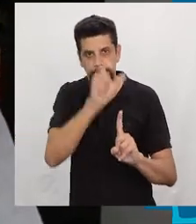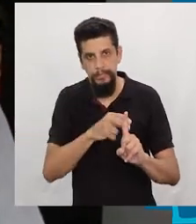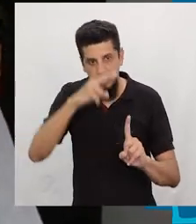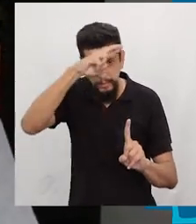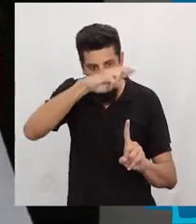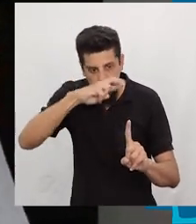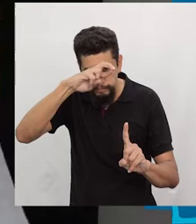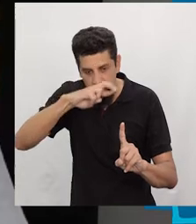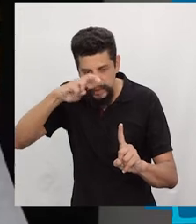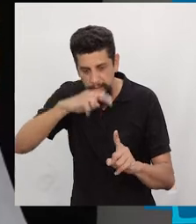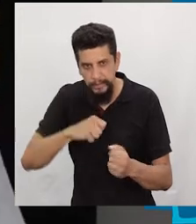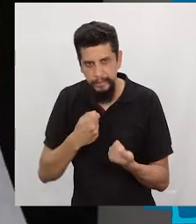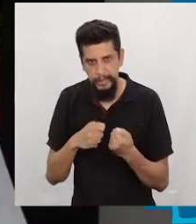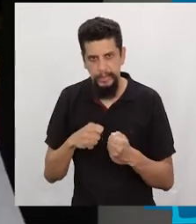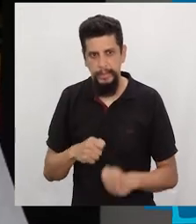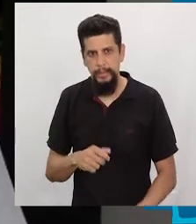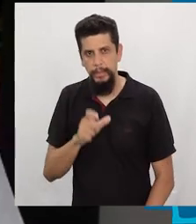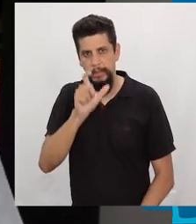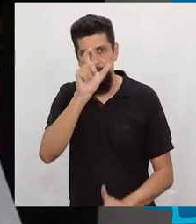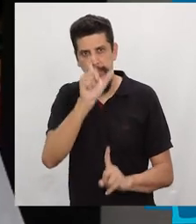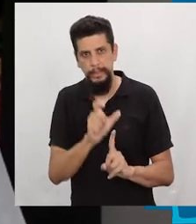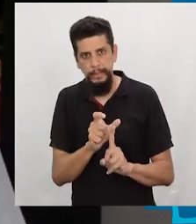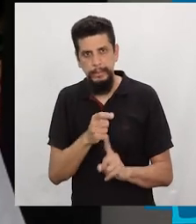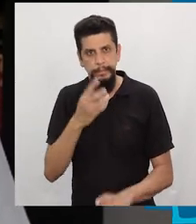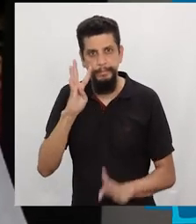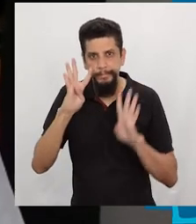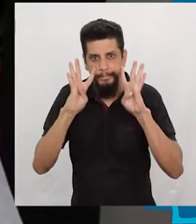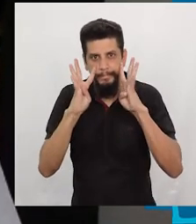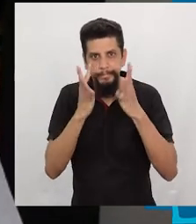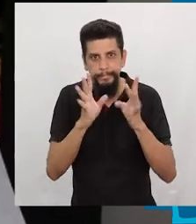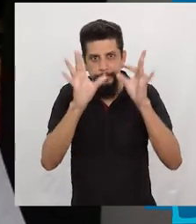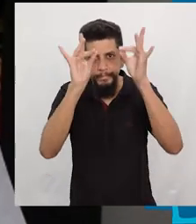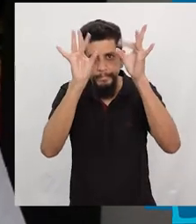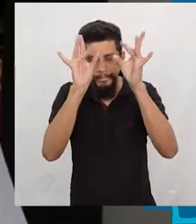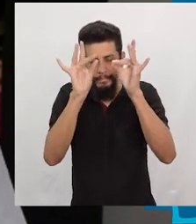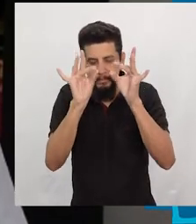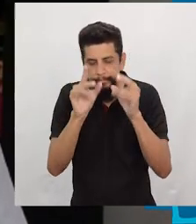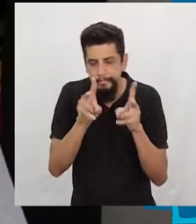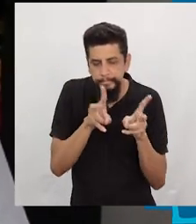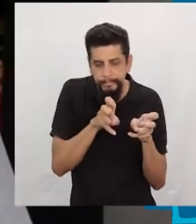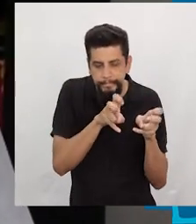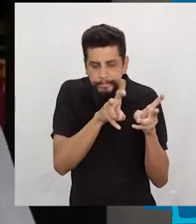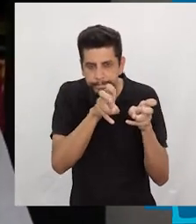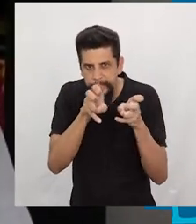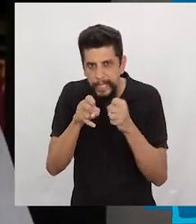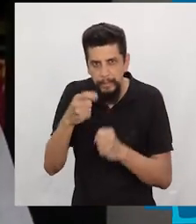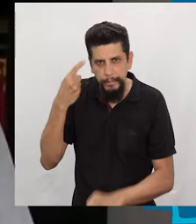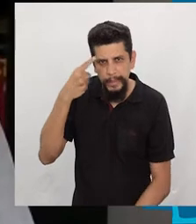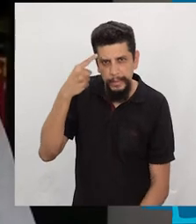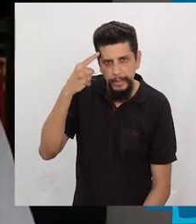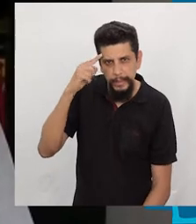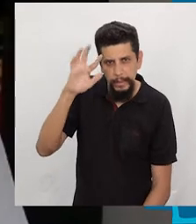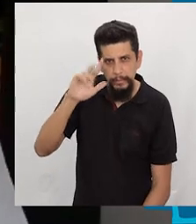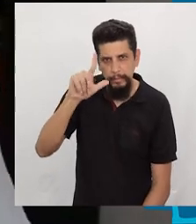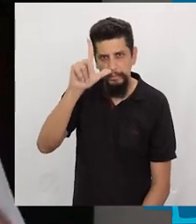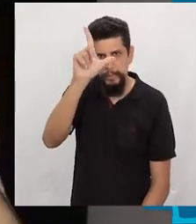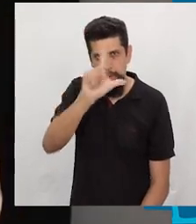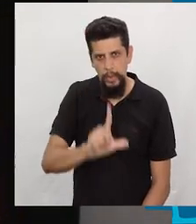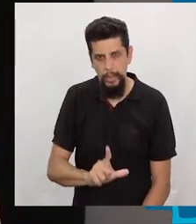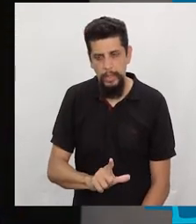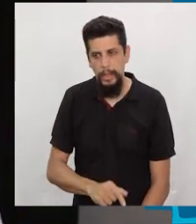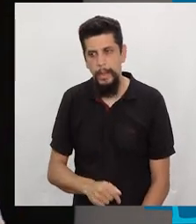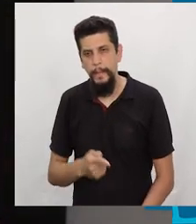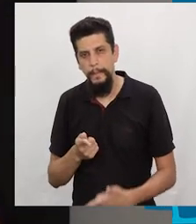tem que ir atrás de provas. Ele tem que ser uma pessoa muito atenta aos detalhes, observador. Ele tem que pensar com muita lógica, porque